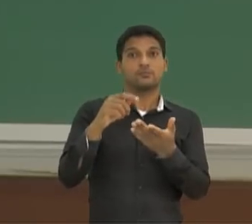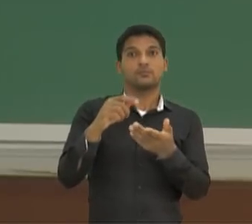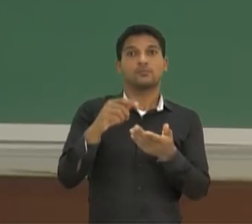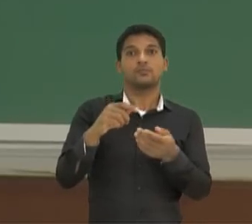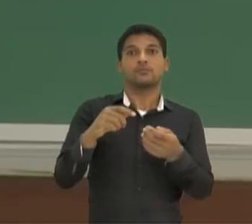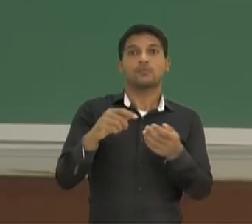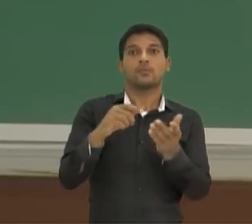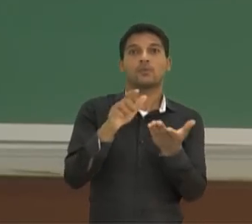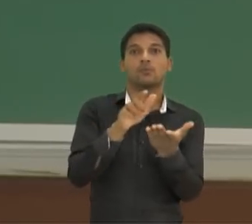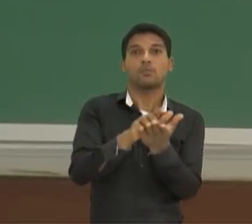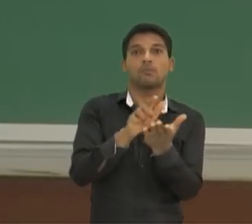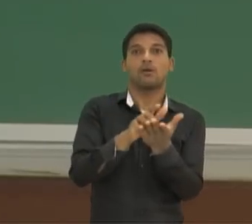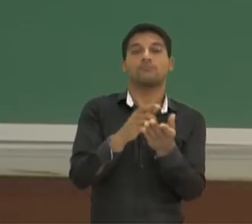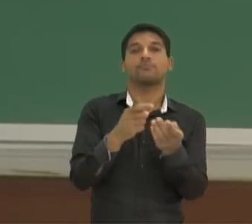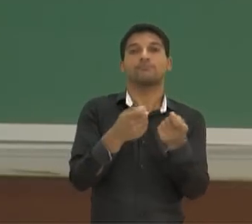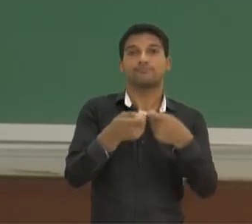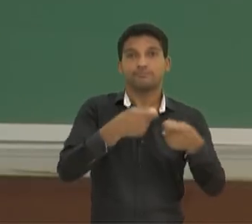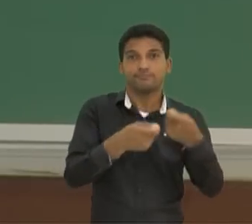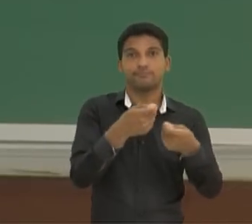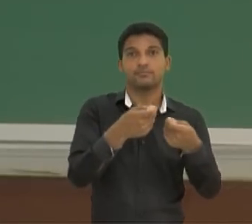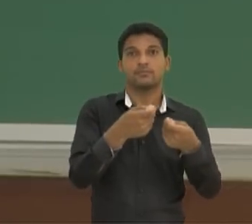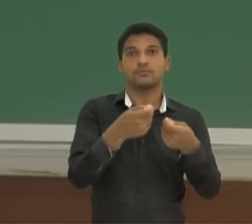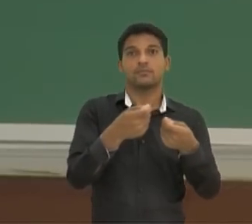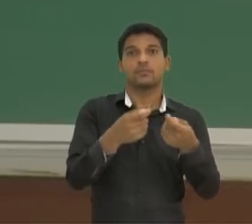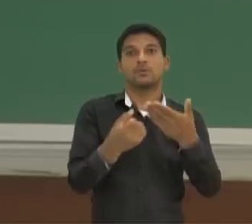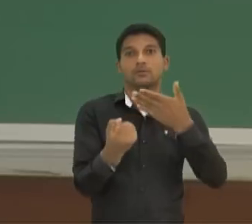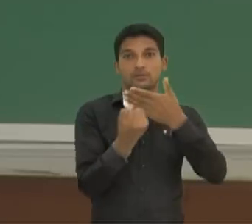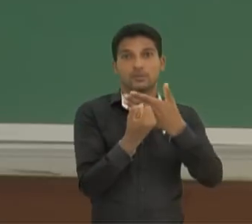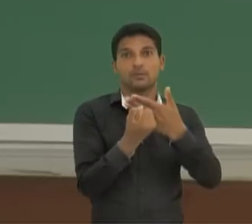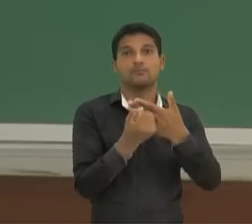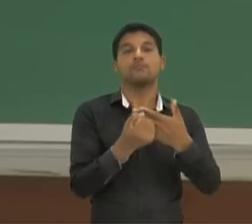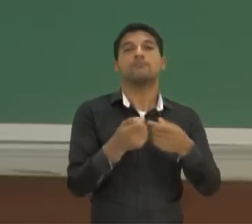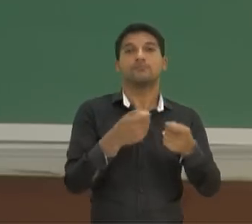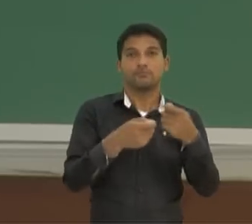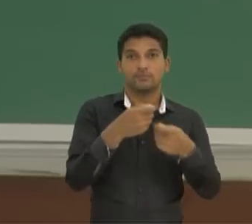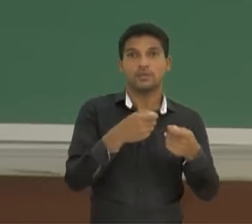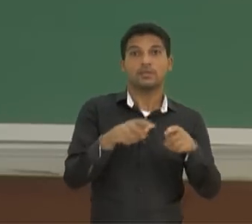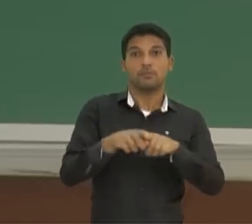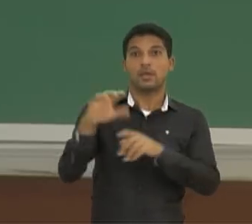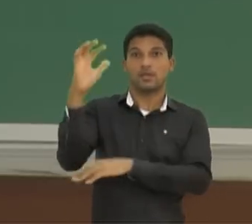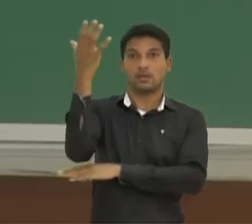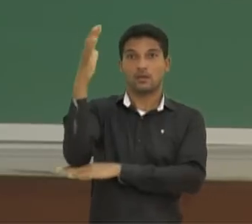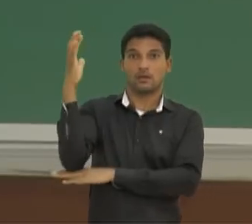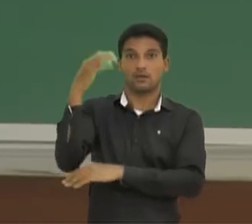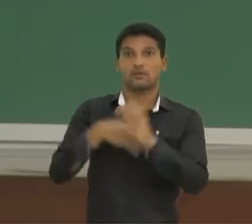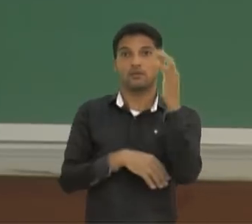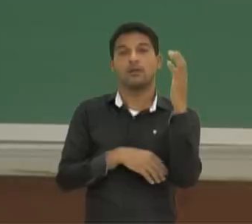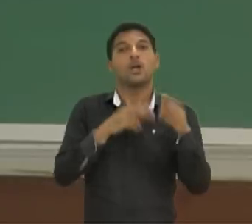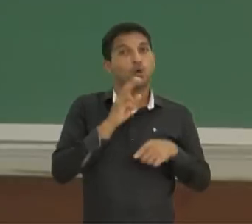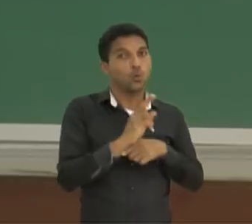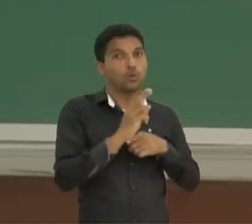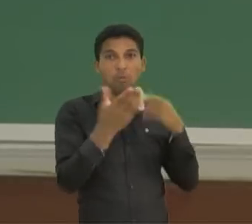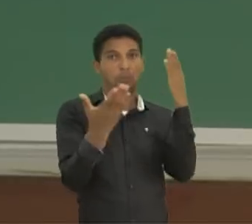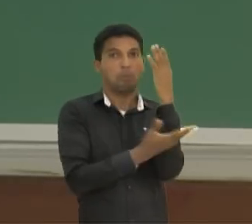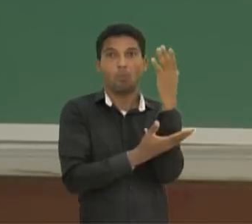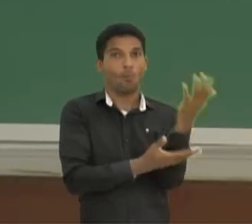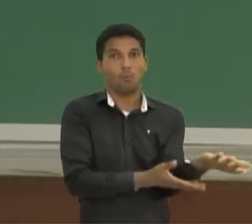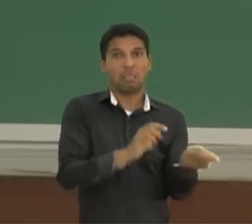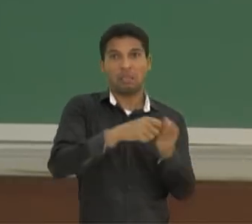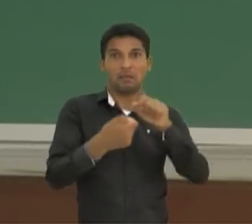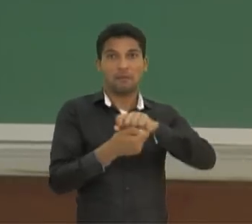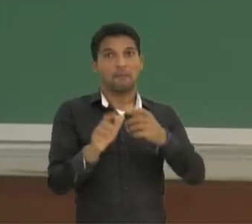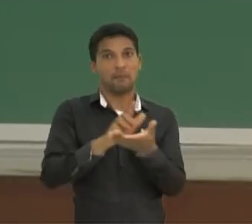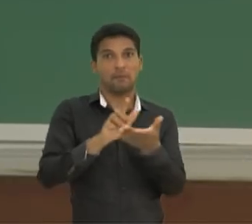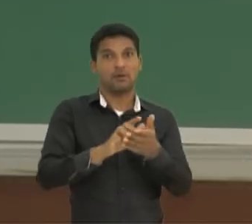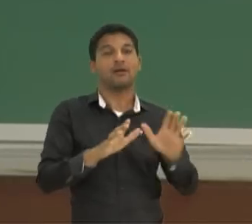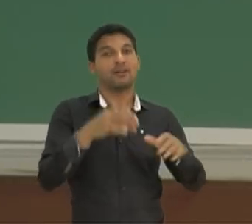economiza selo de postagem, né, e tantas outras economias que nós fazemos, né, o dinheiro do combustível para ir até o correio, ou do meio de